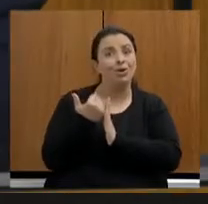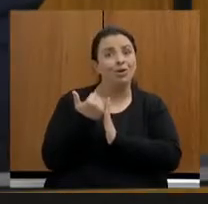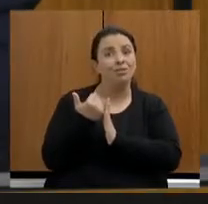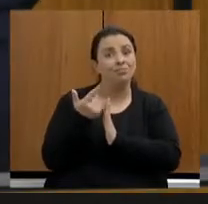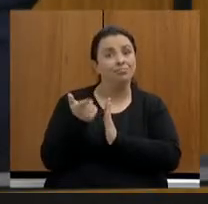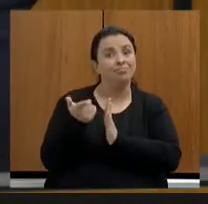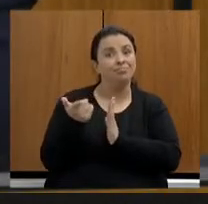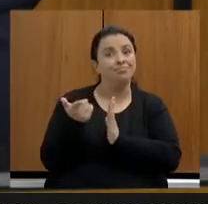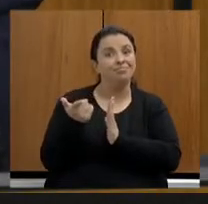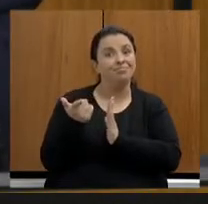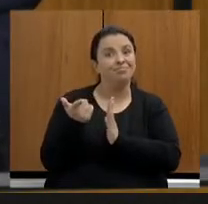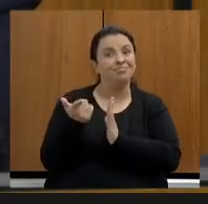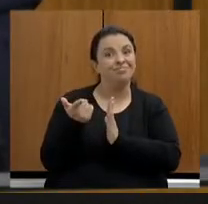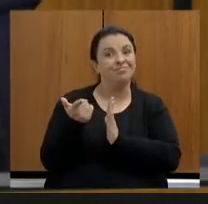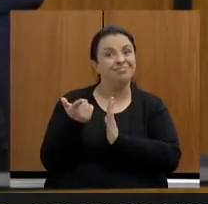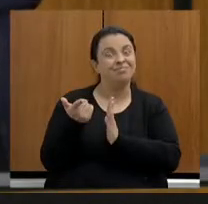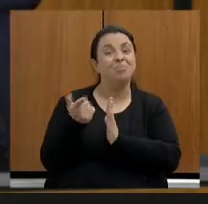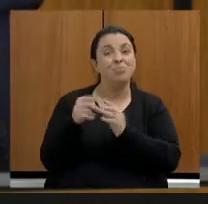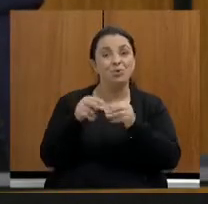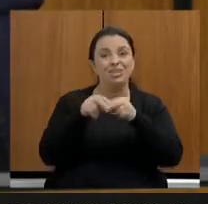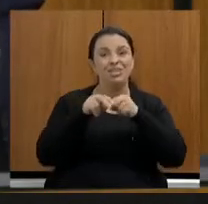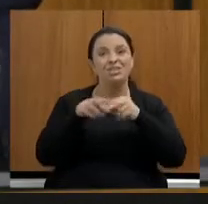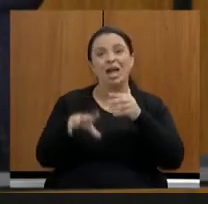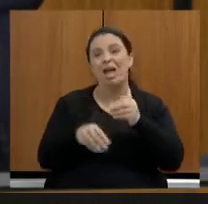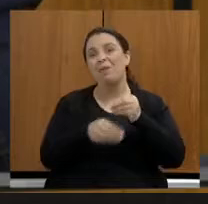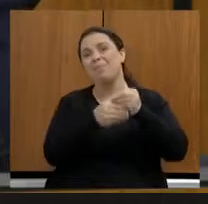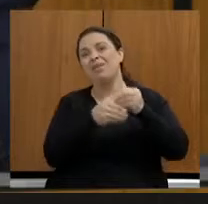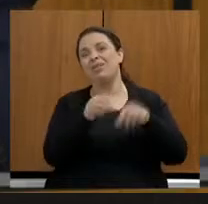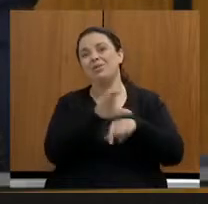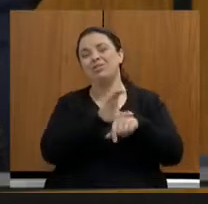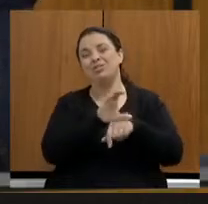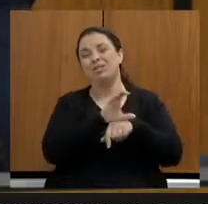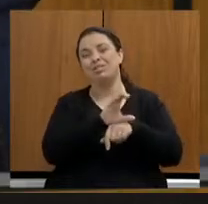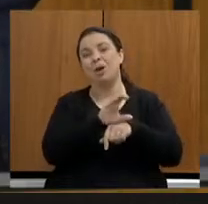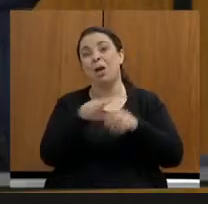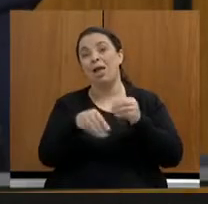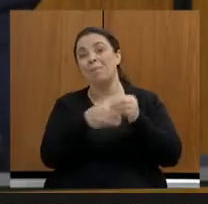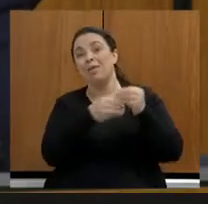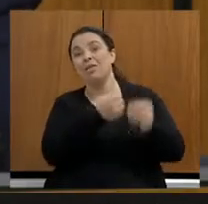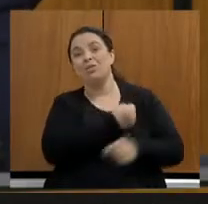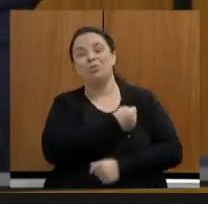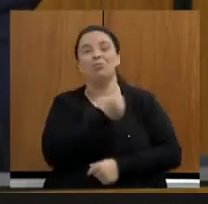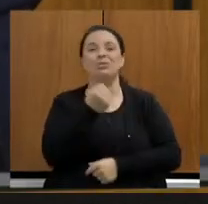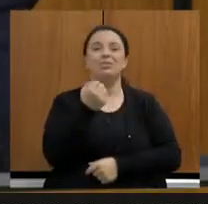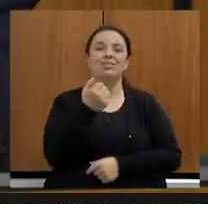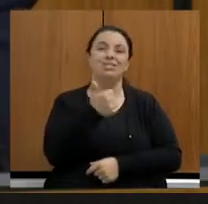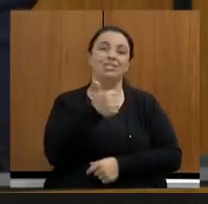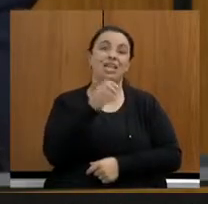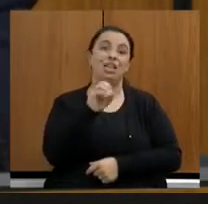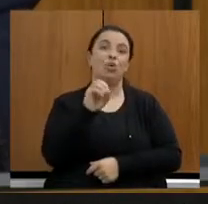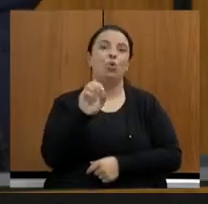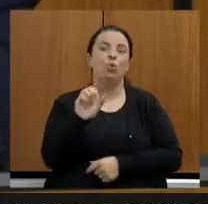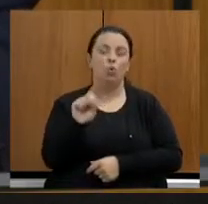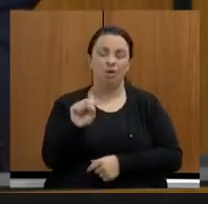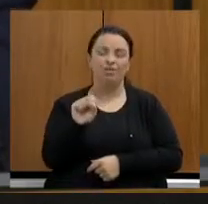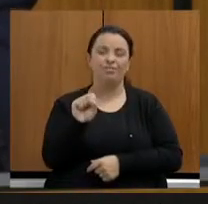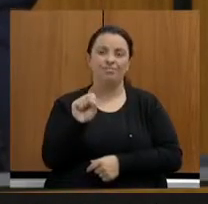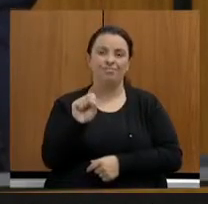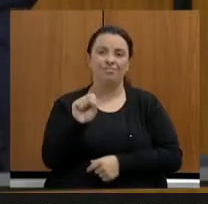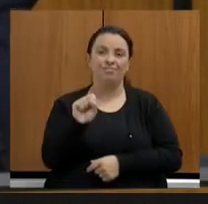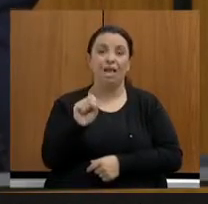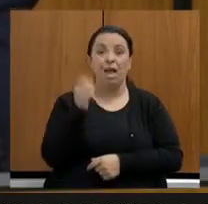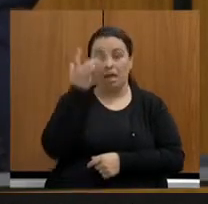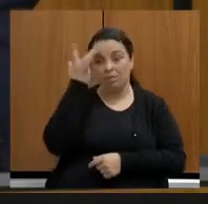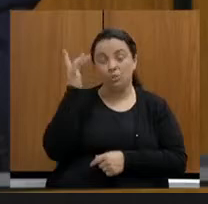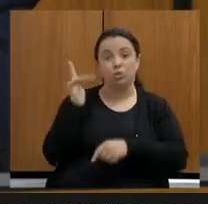Deputado André Quintão pela Emenda Constitucional 108 quem faz gestão em educação nesse momento